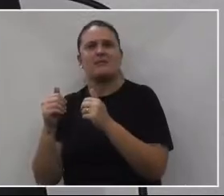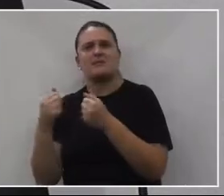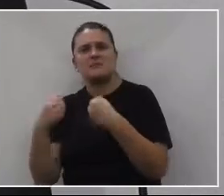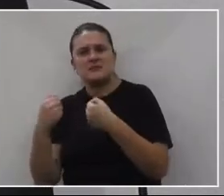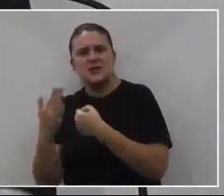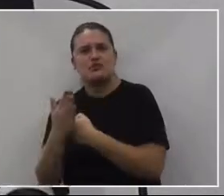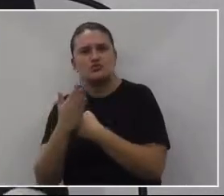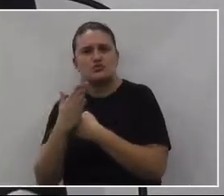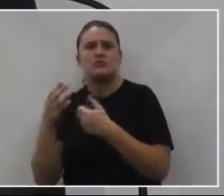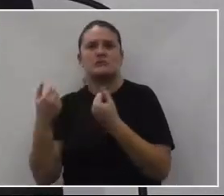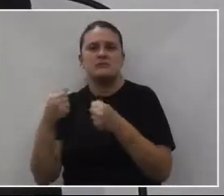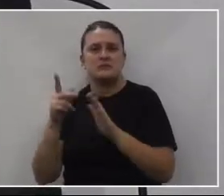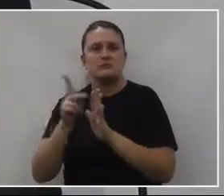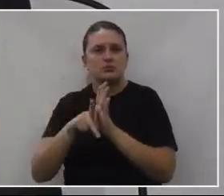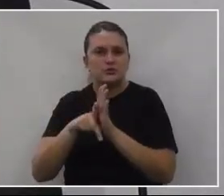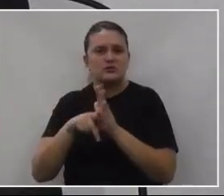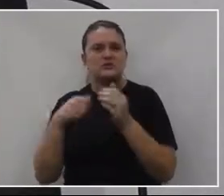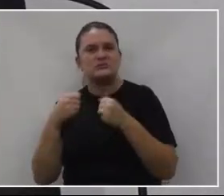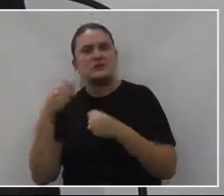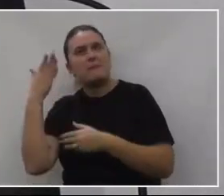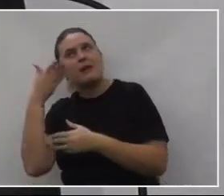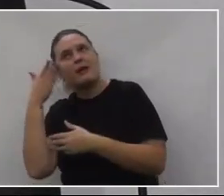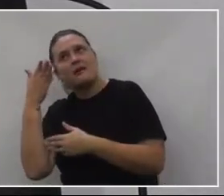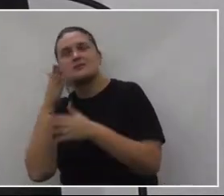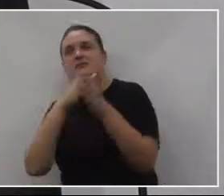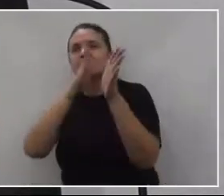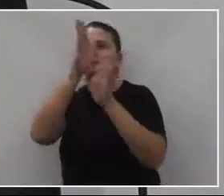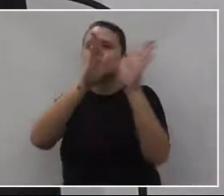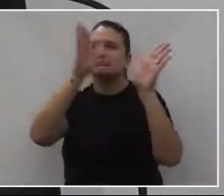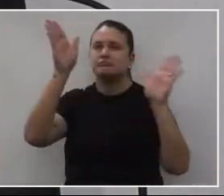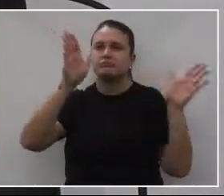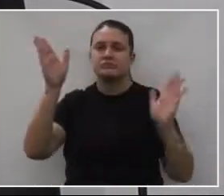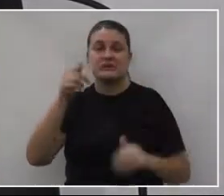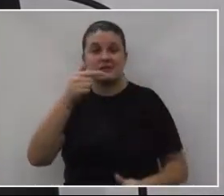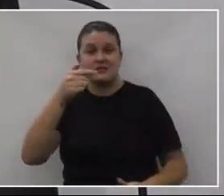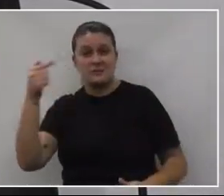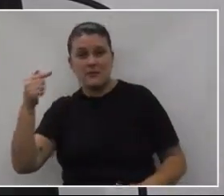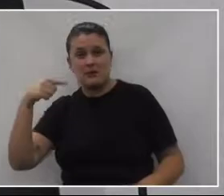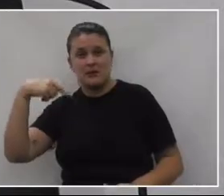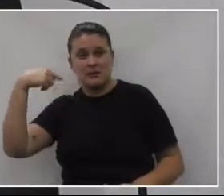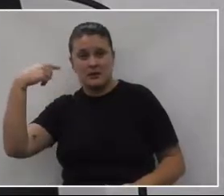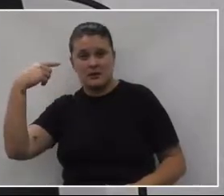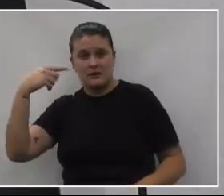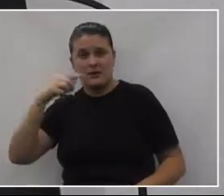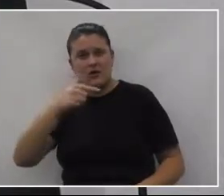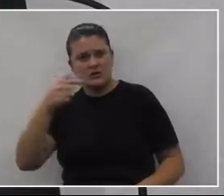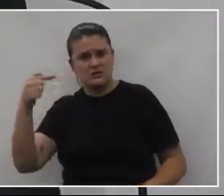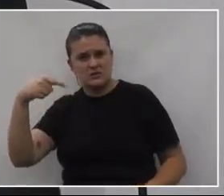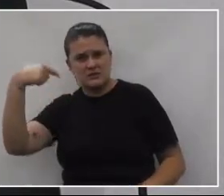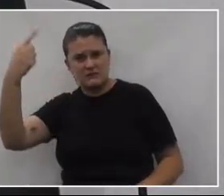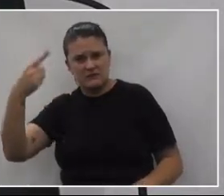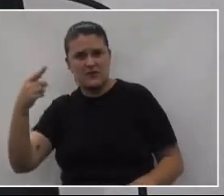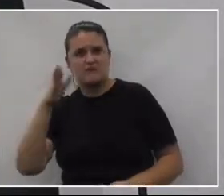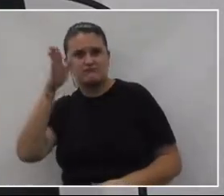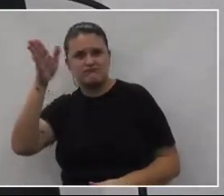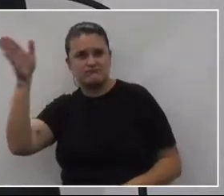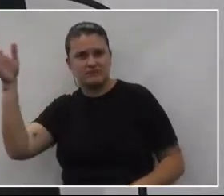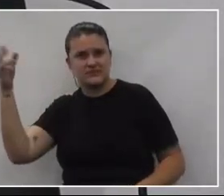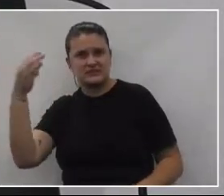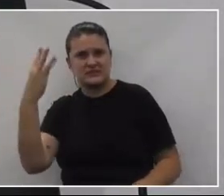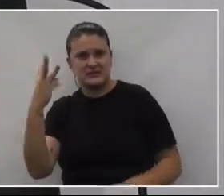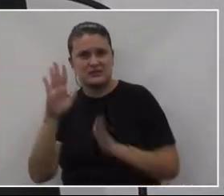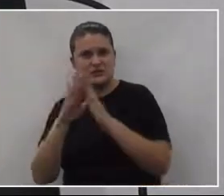bem pesada, mas eu tenho atendido, né? Semana que vem estarei ali em mais 3 escolas, né? Aqui da região. Semana passada estive